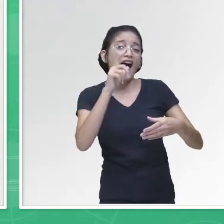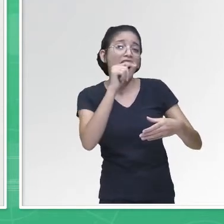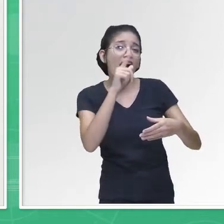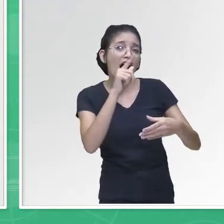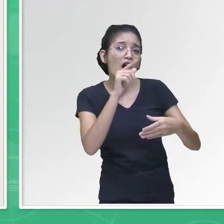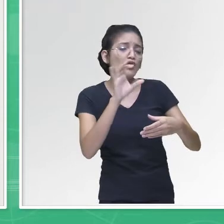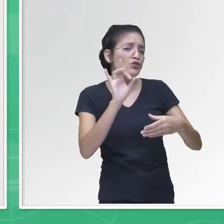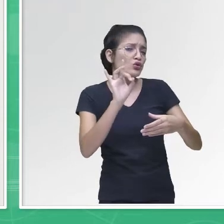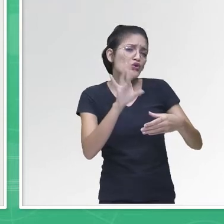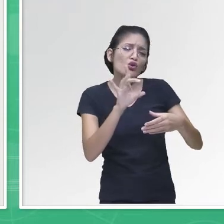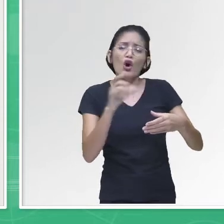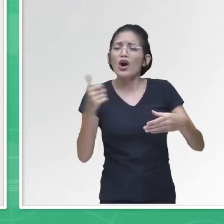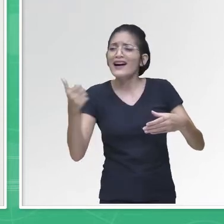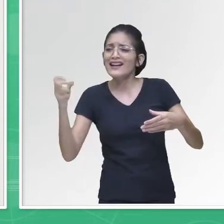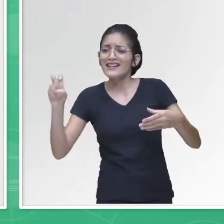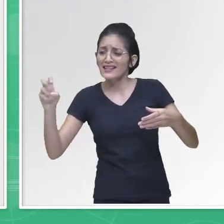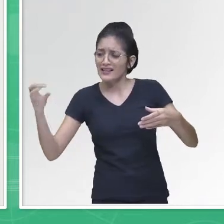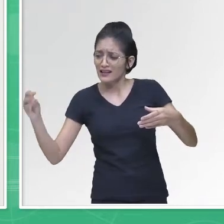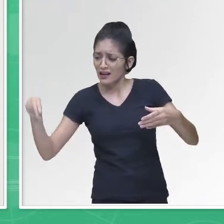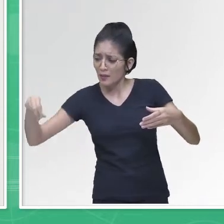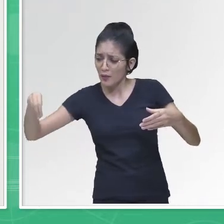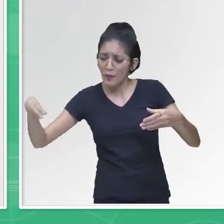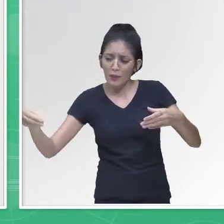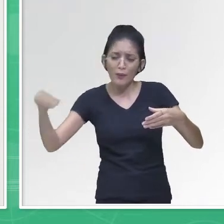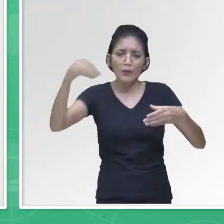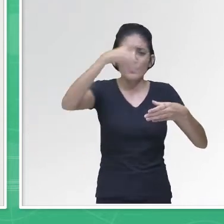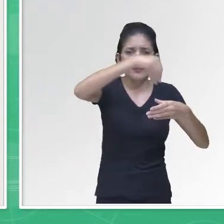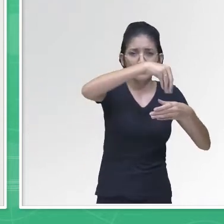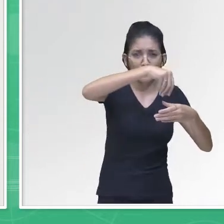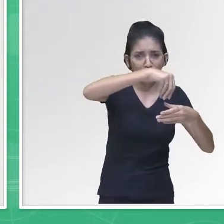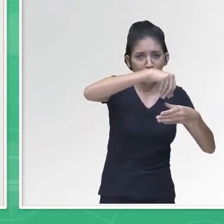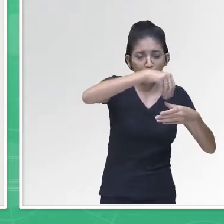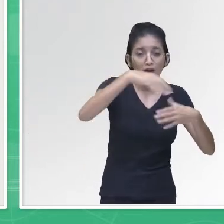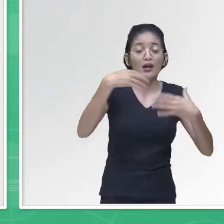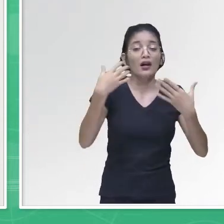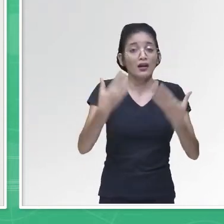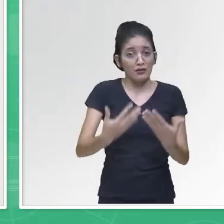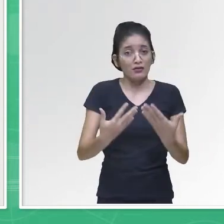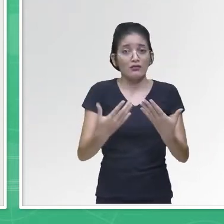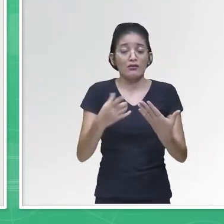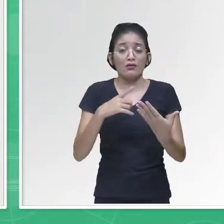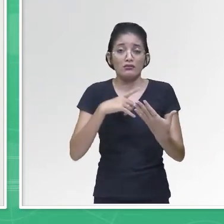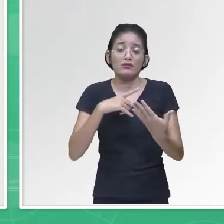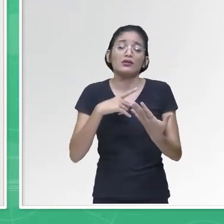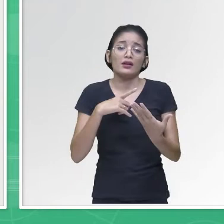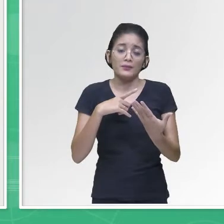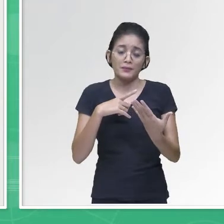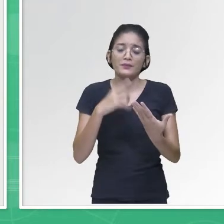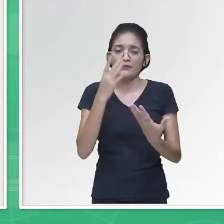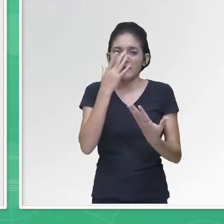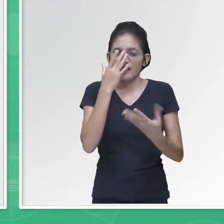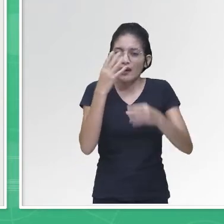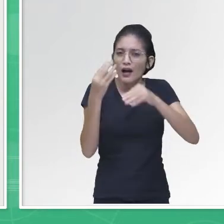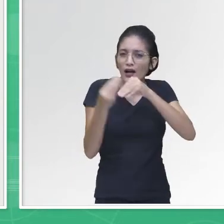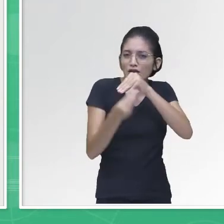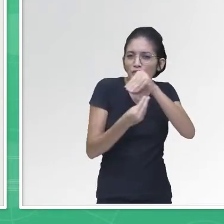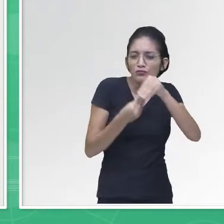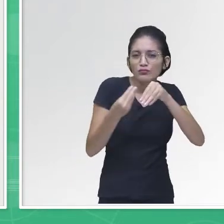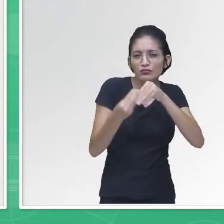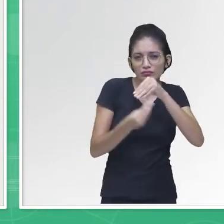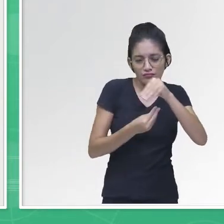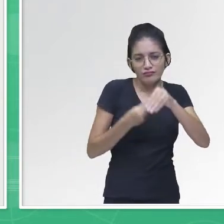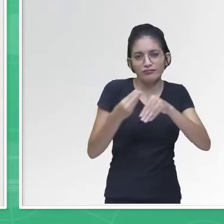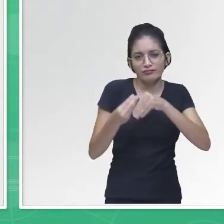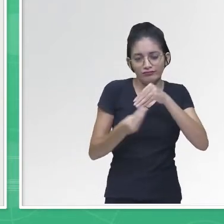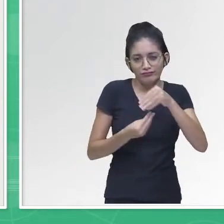apenas 15 gramas de cloreto de sódio. Então, quando eu tiver uma solução com essas